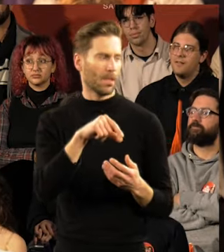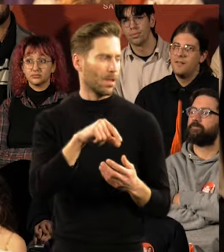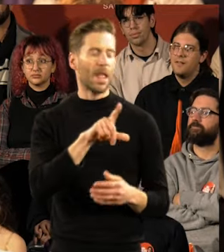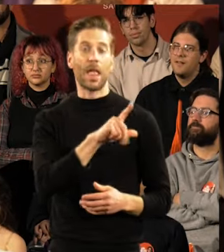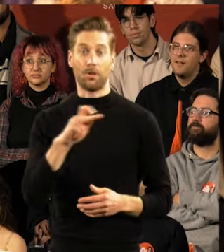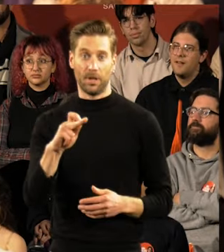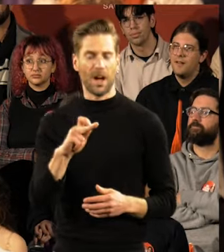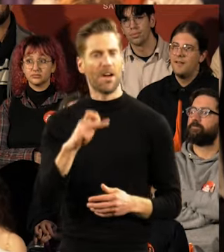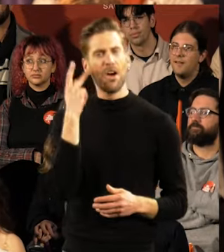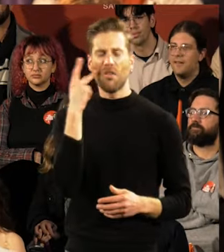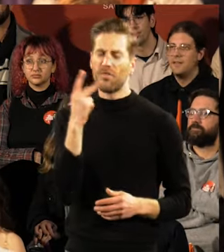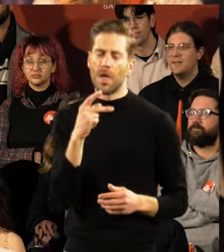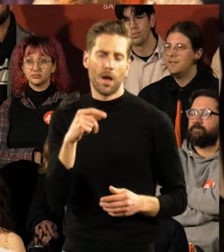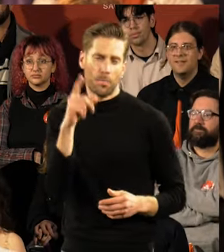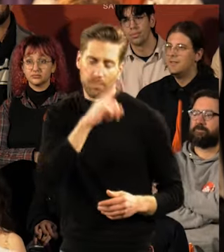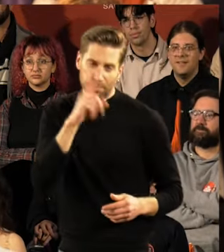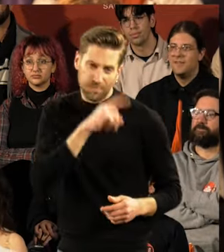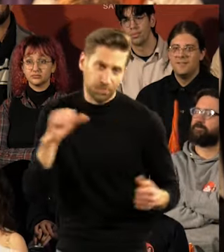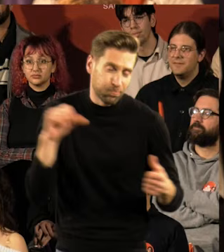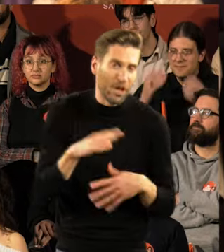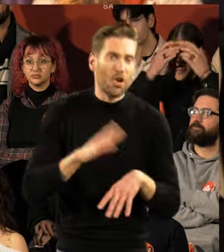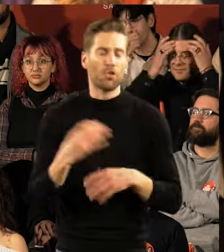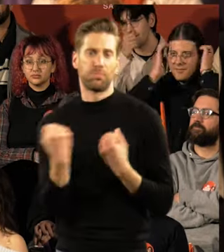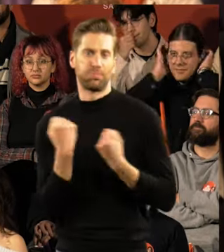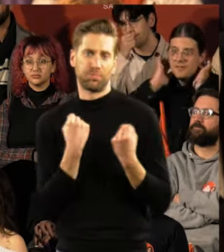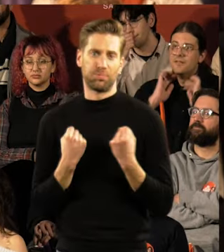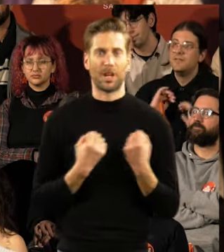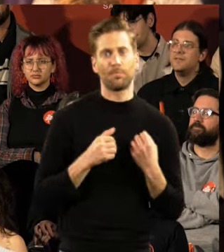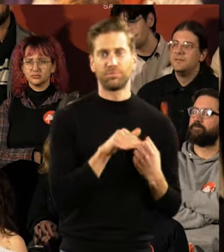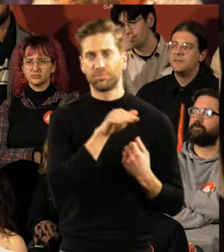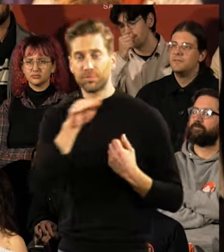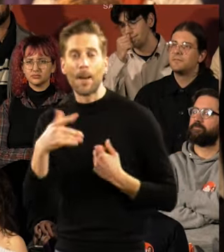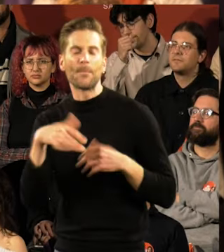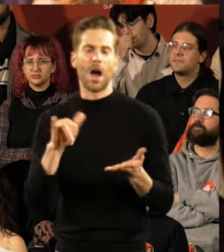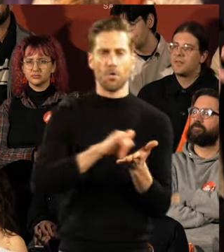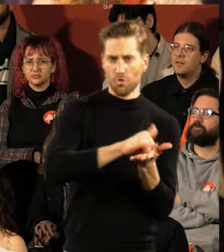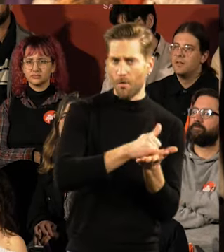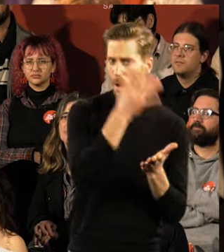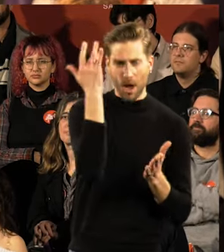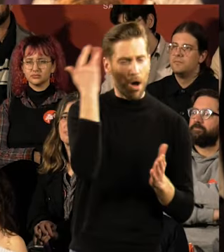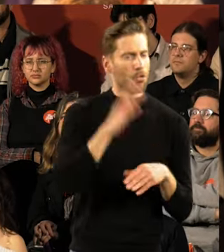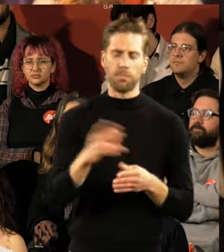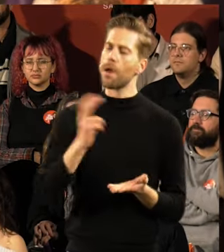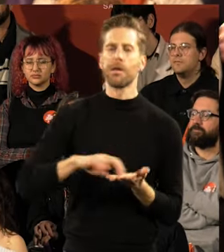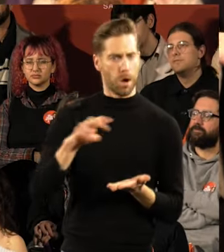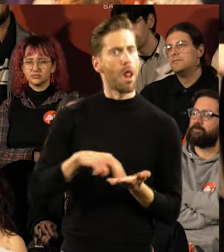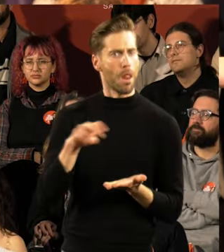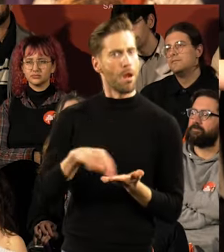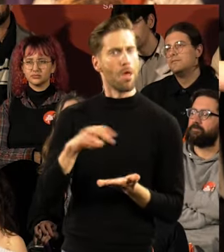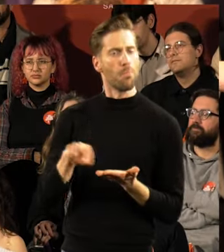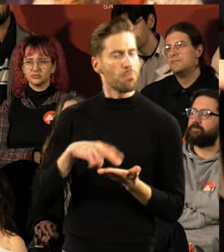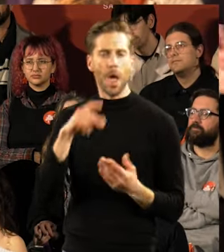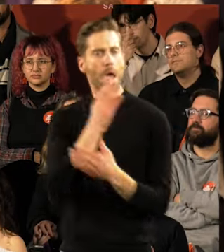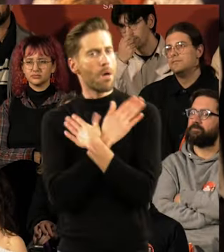tinha de ir de carro para todo lado. Mas em Nova Iorque a vida era muito melhor porque ia a pé para os sítios e podia encontrar